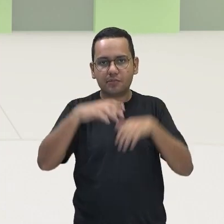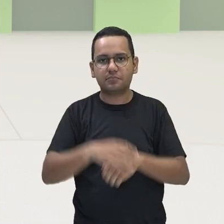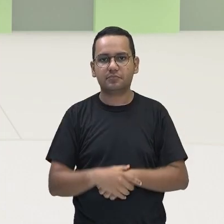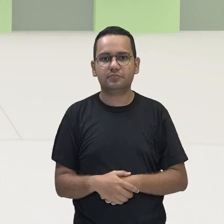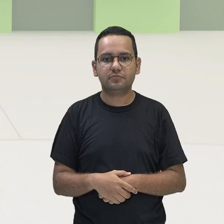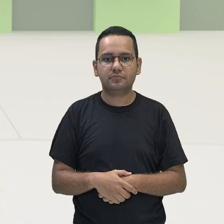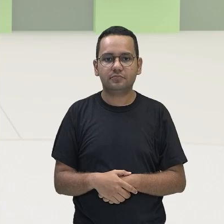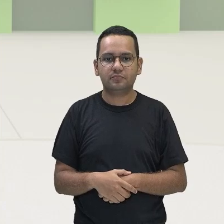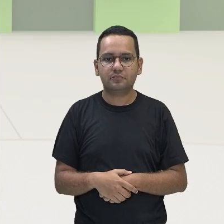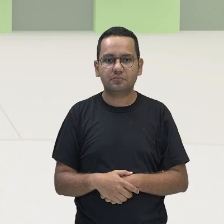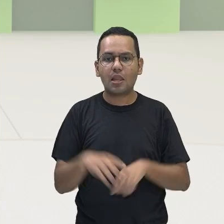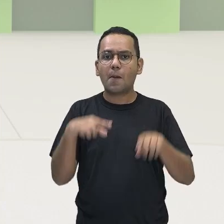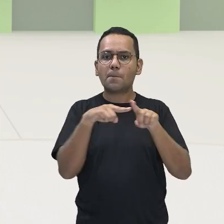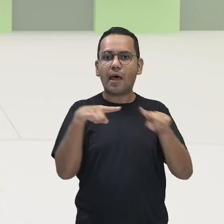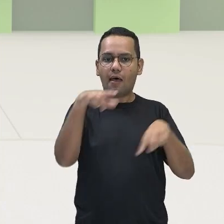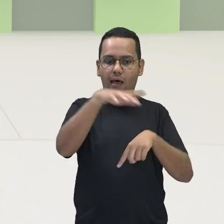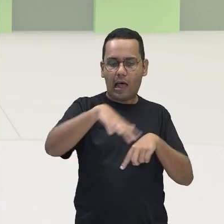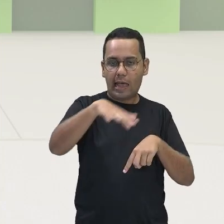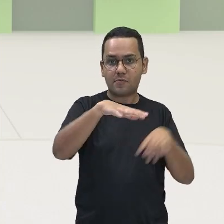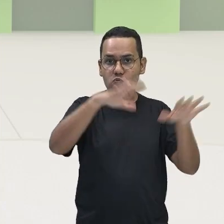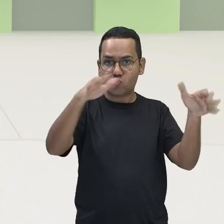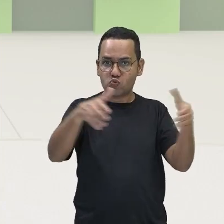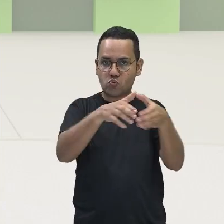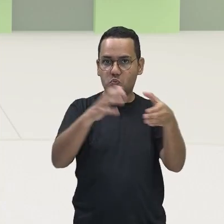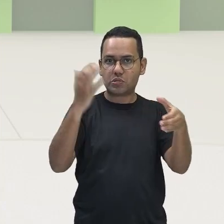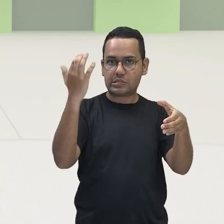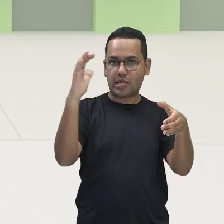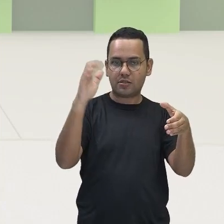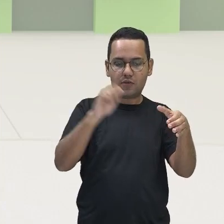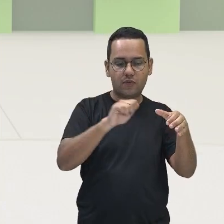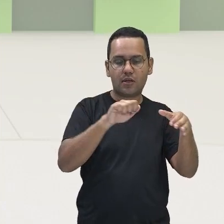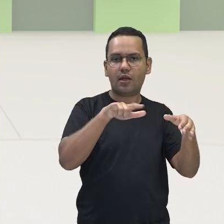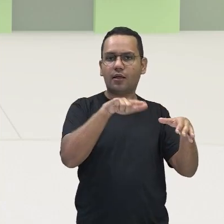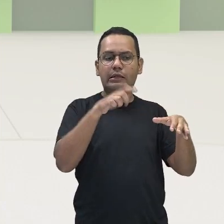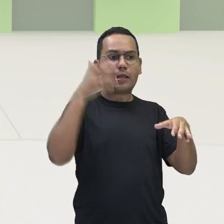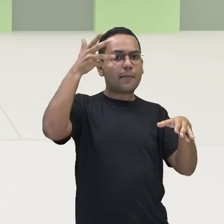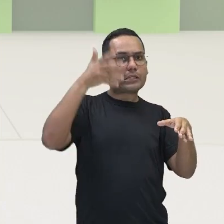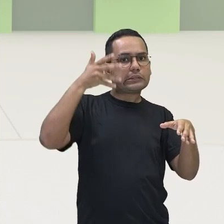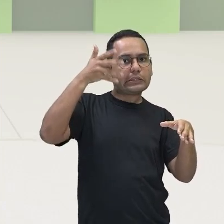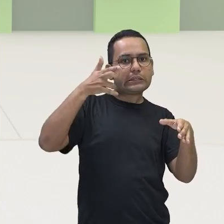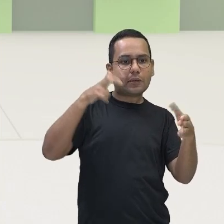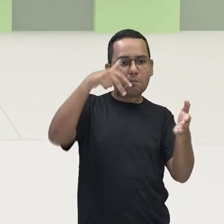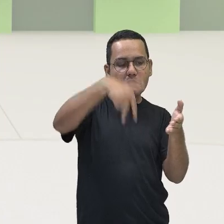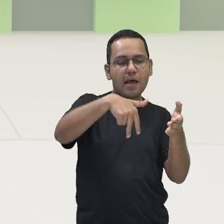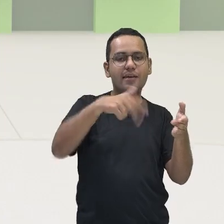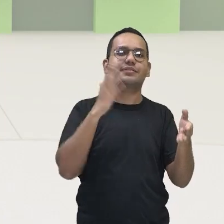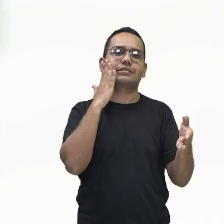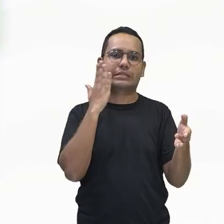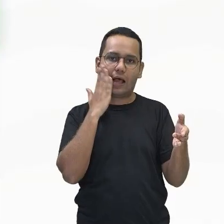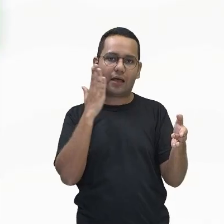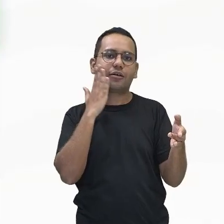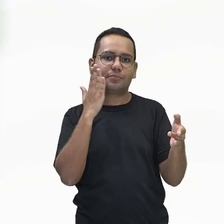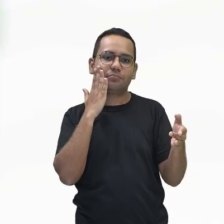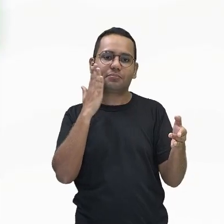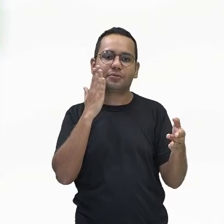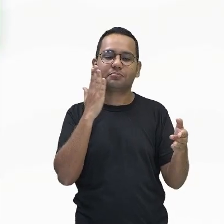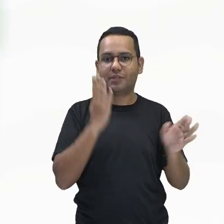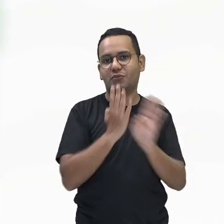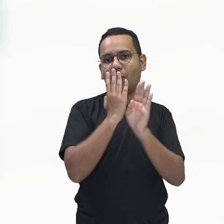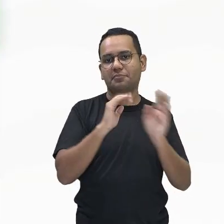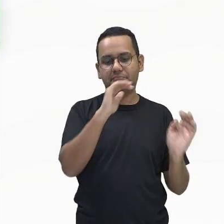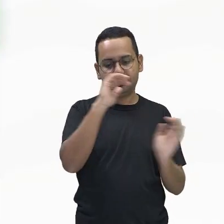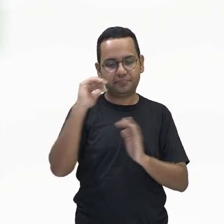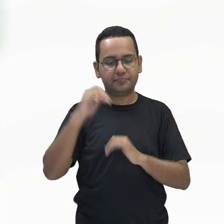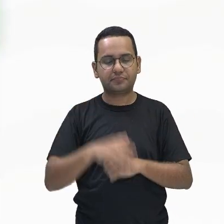a comunidade científica fica sabendo daqueles resultados que foram realizados, tá bom? E aí